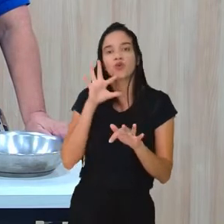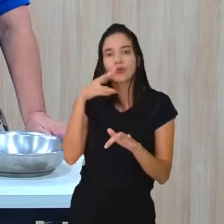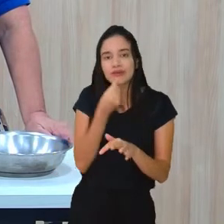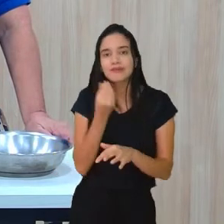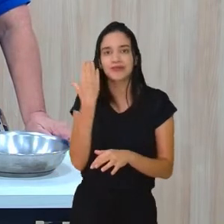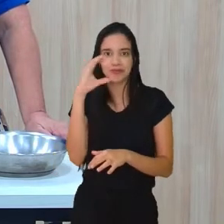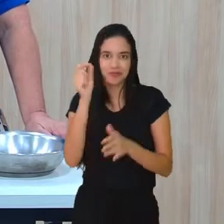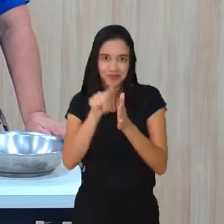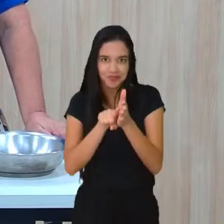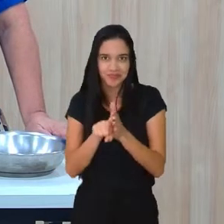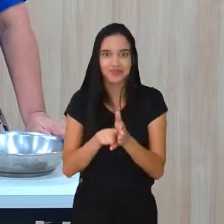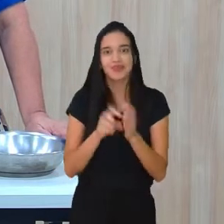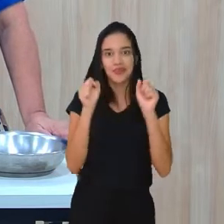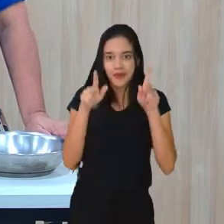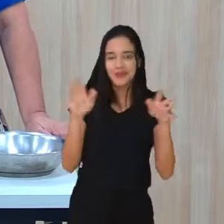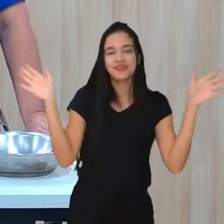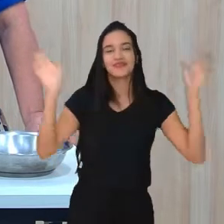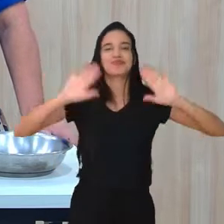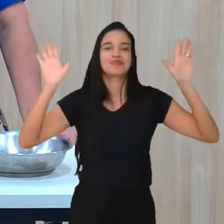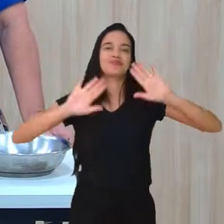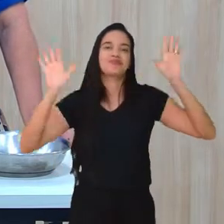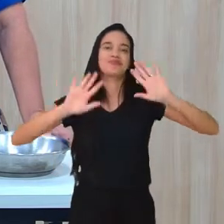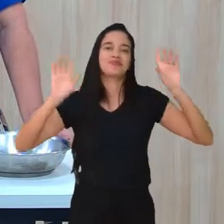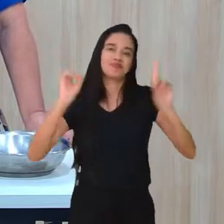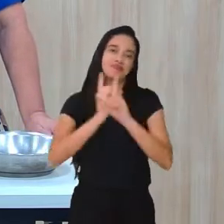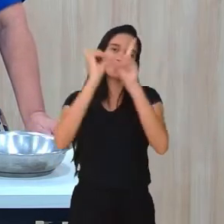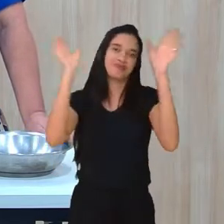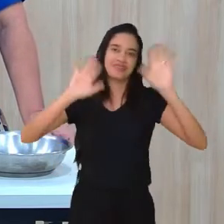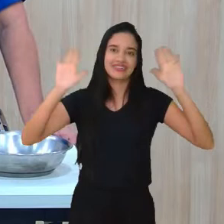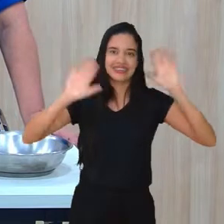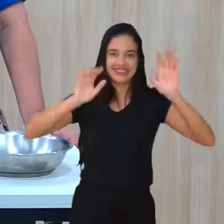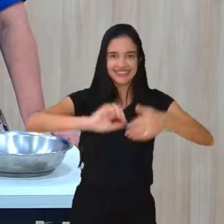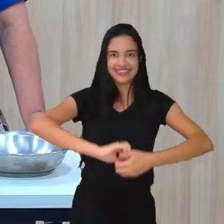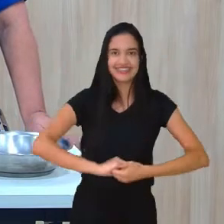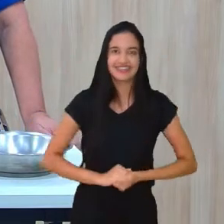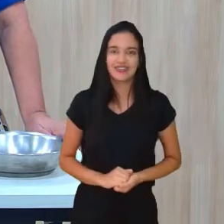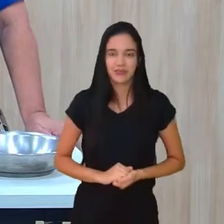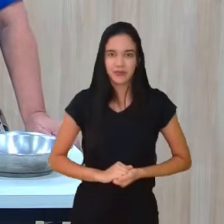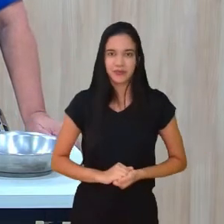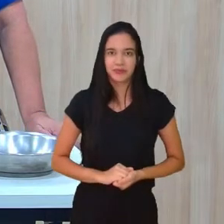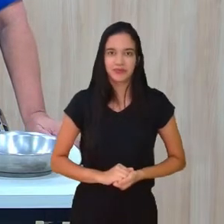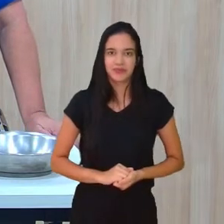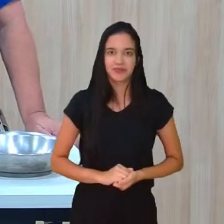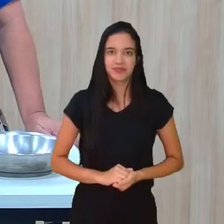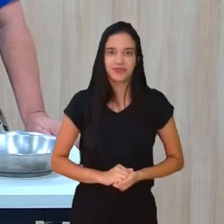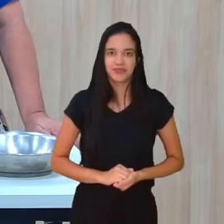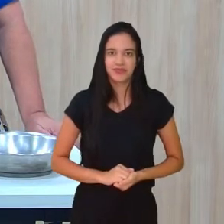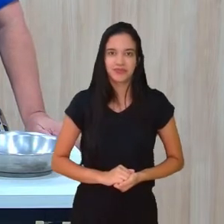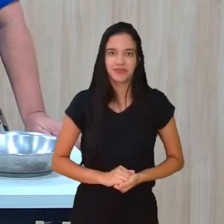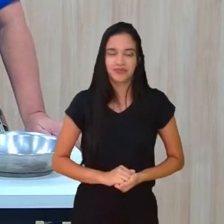científico. Ok, pessoal? Tchau, tchau, pessoal. Até a nossa próxima aula. Aguardo vocês.